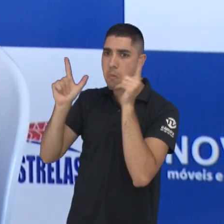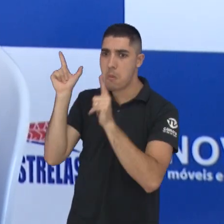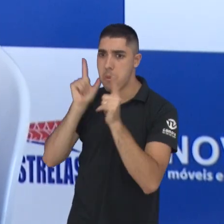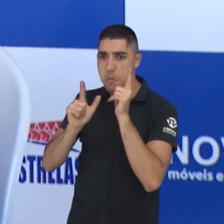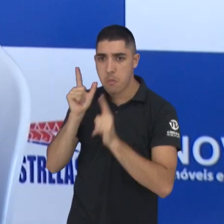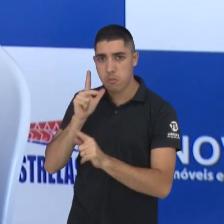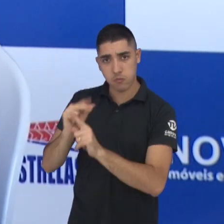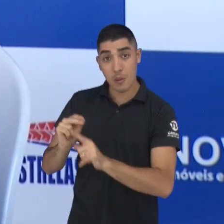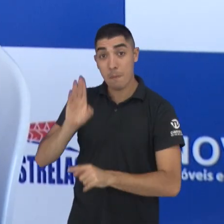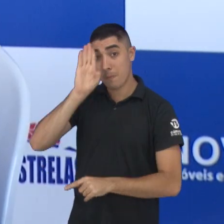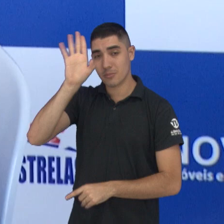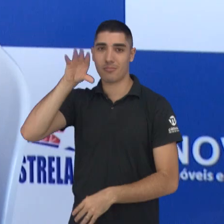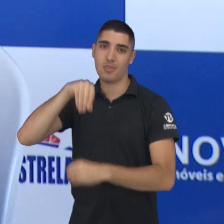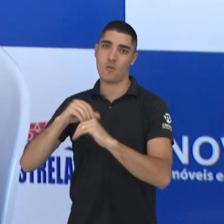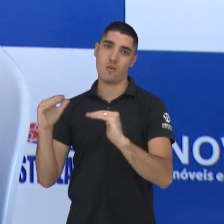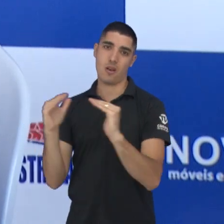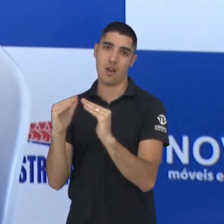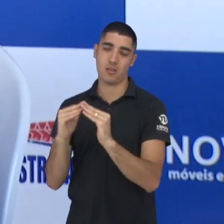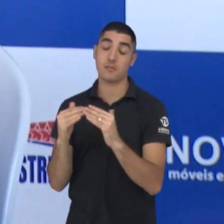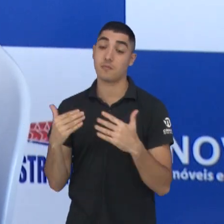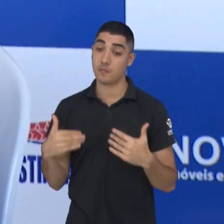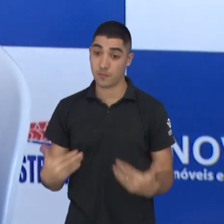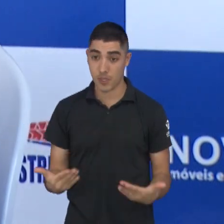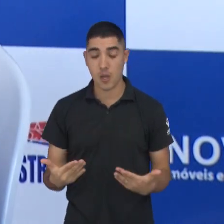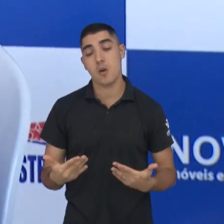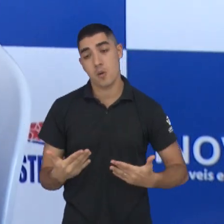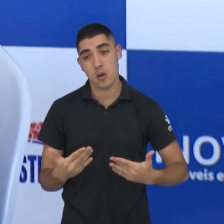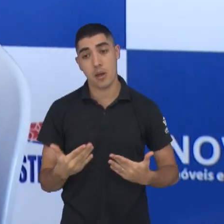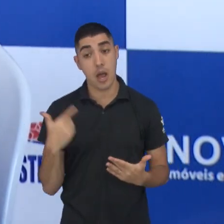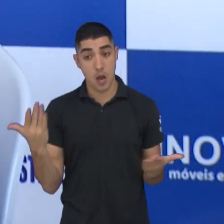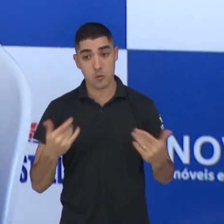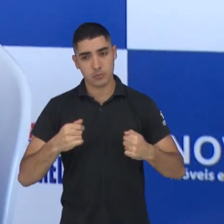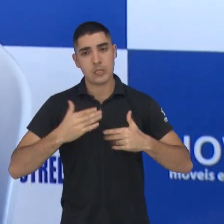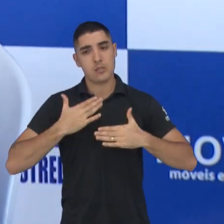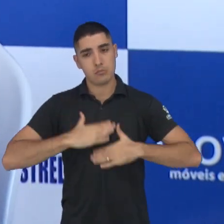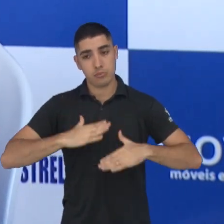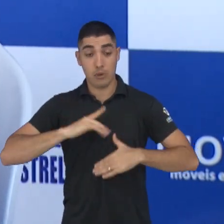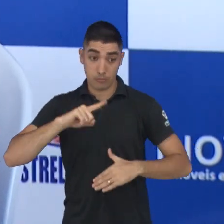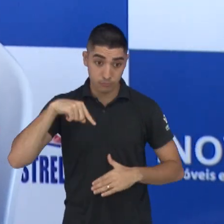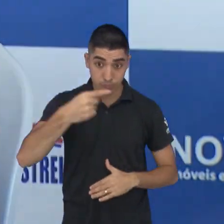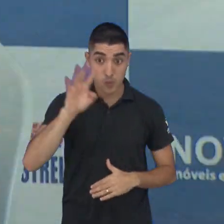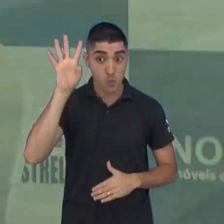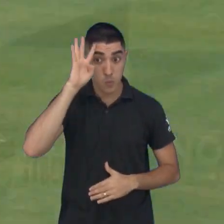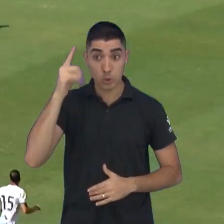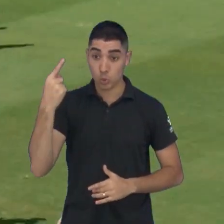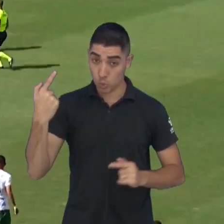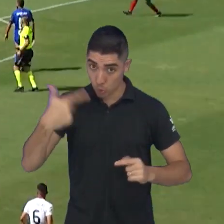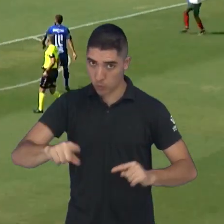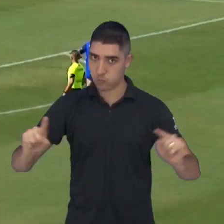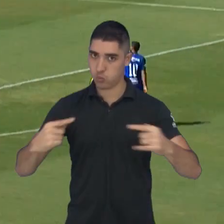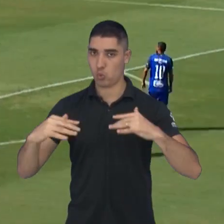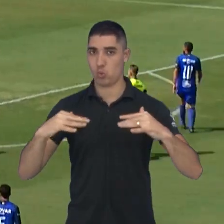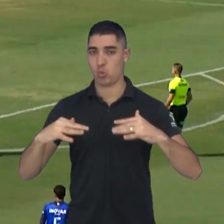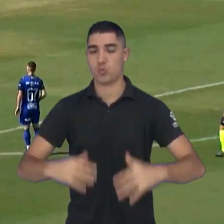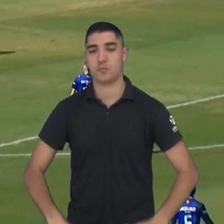dentro da nossa casa, né? Então, agora como eu tinha falado, tem que descansar, que quarta-feira a gente tem mais um jogo importante.